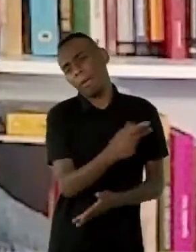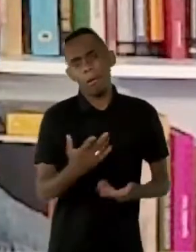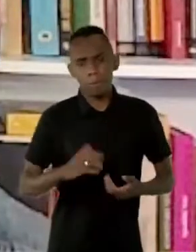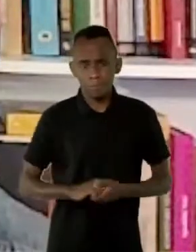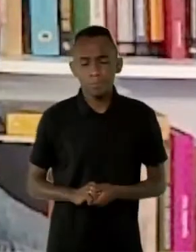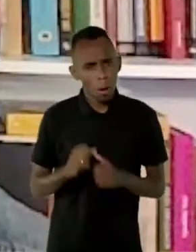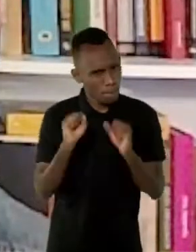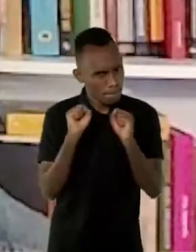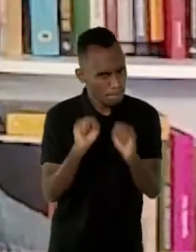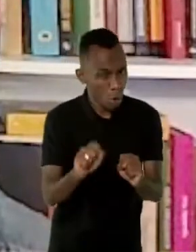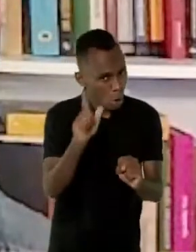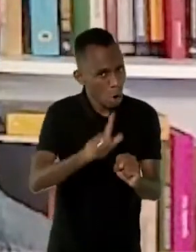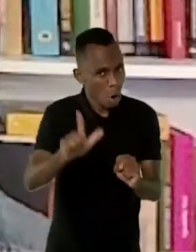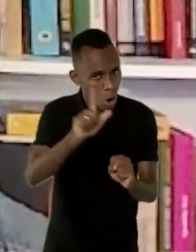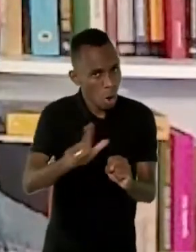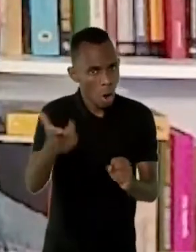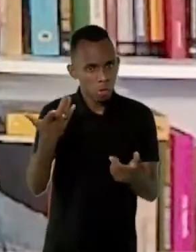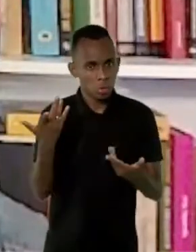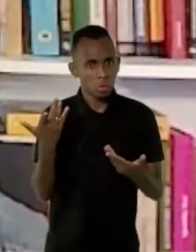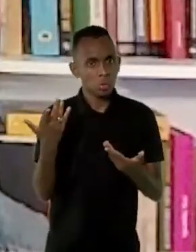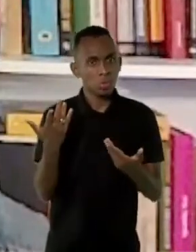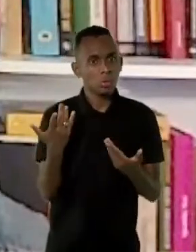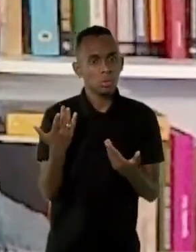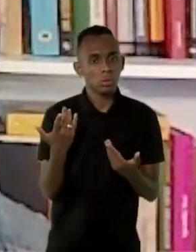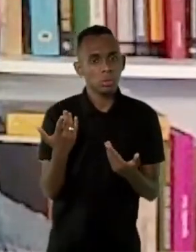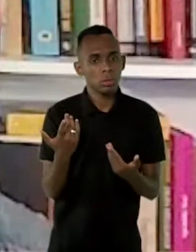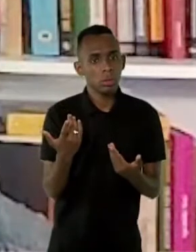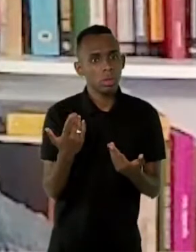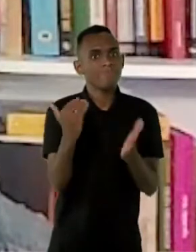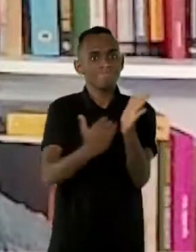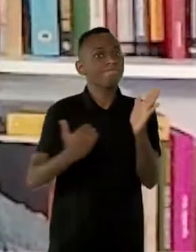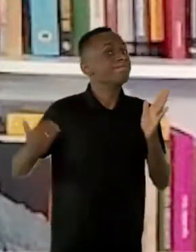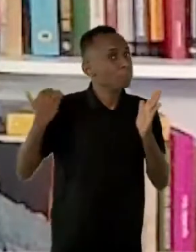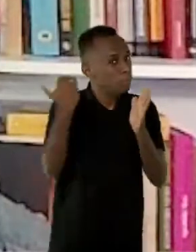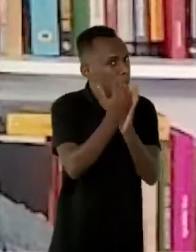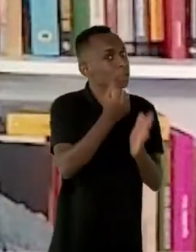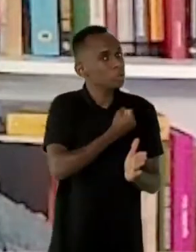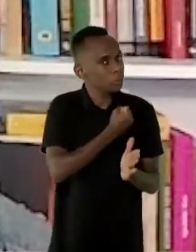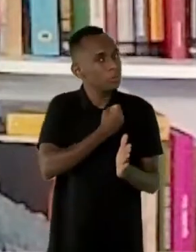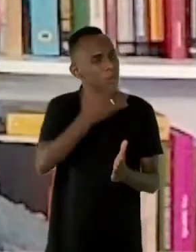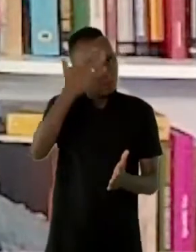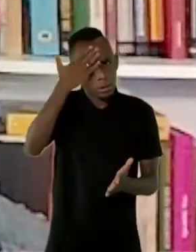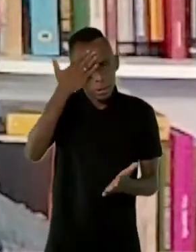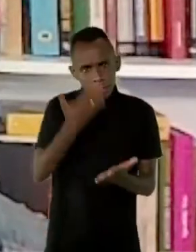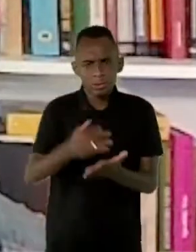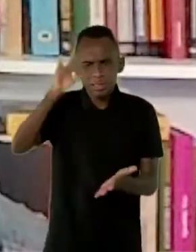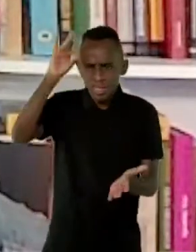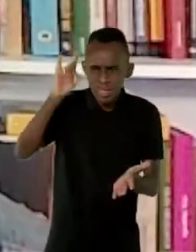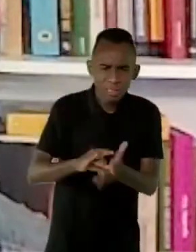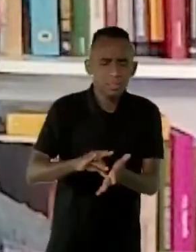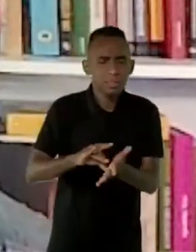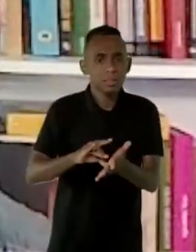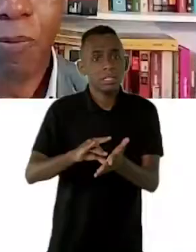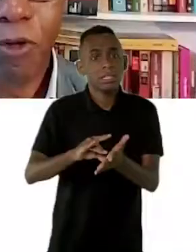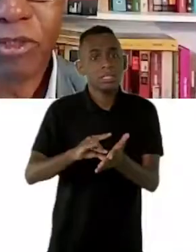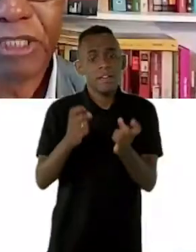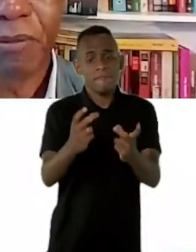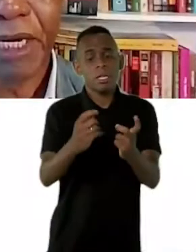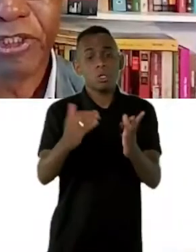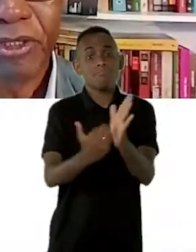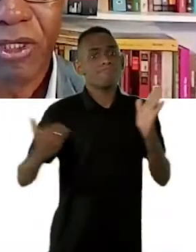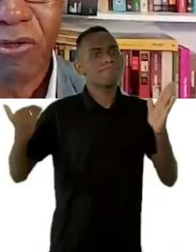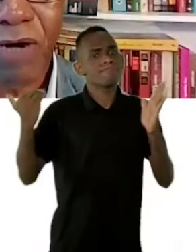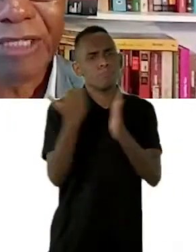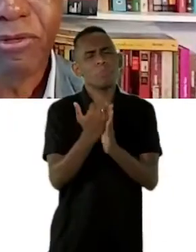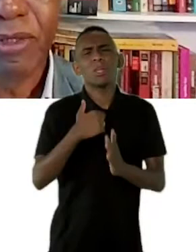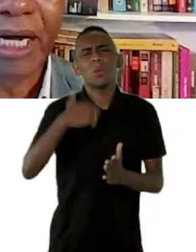botar aí, né, para mais do que isso, porque certamente ela vendeu muito mais do que isso. Eu computo mais